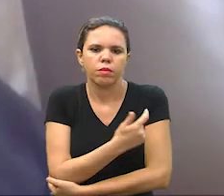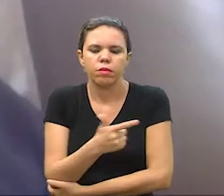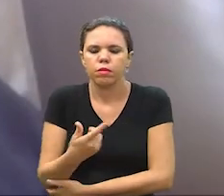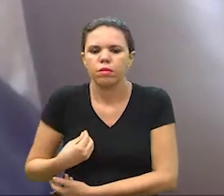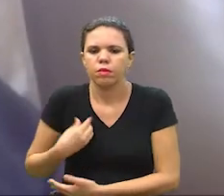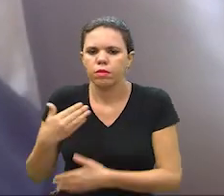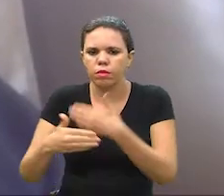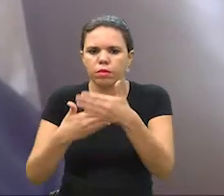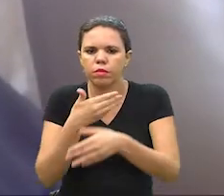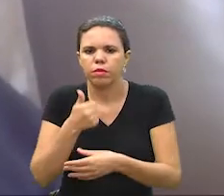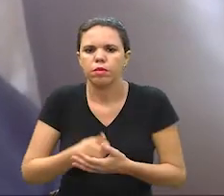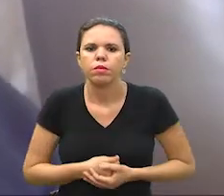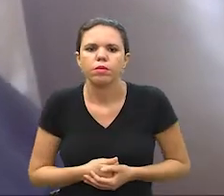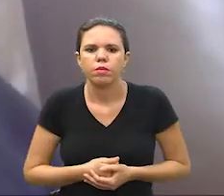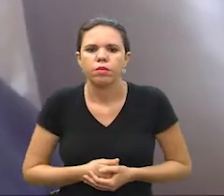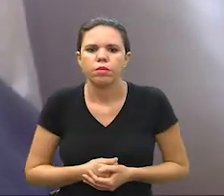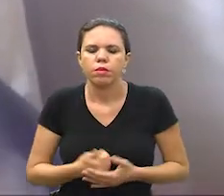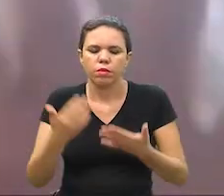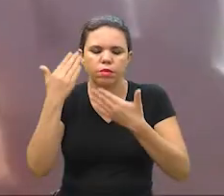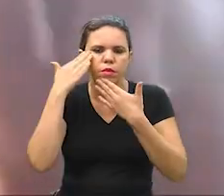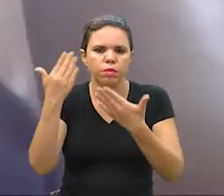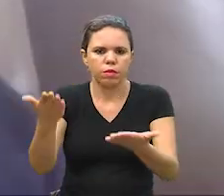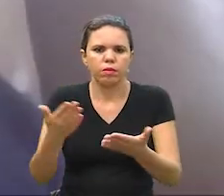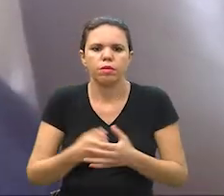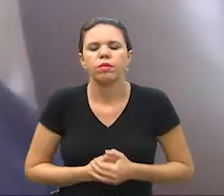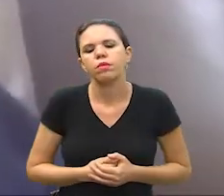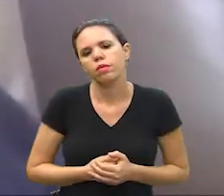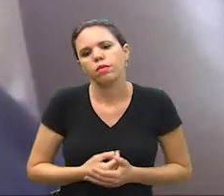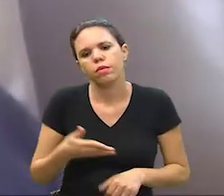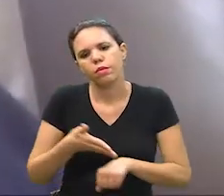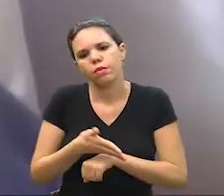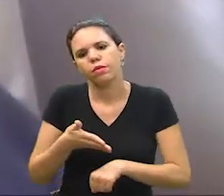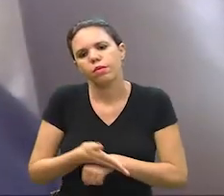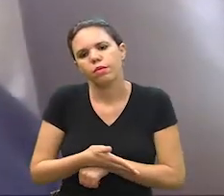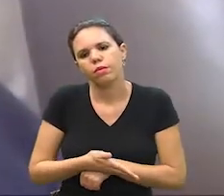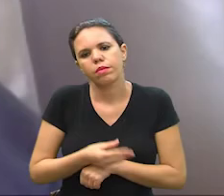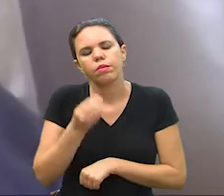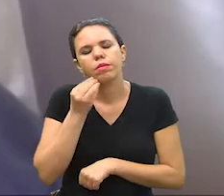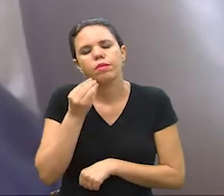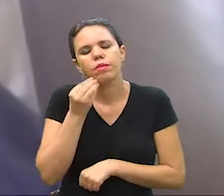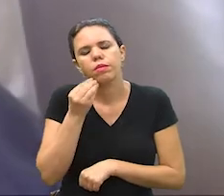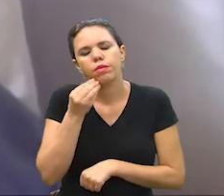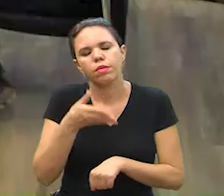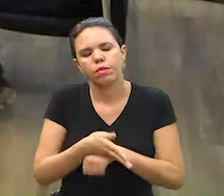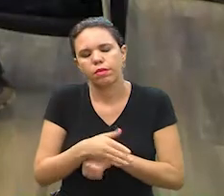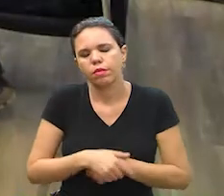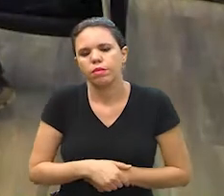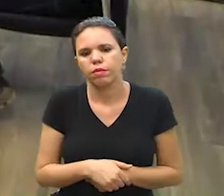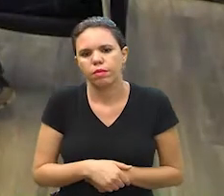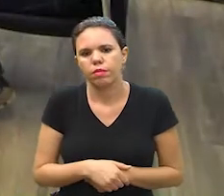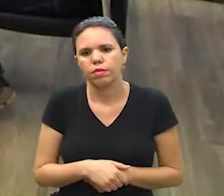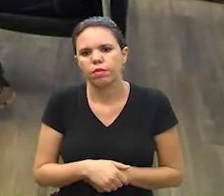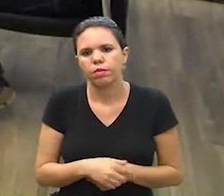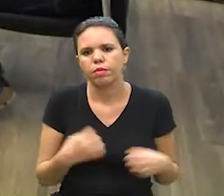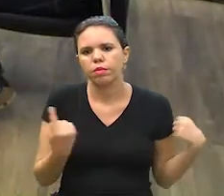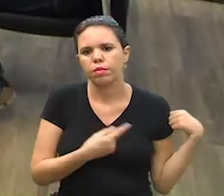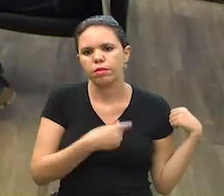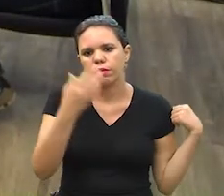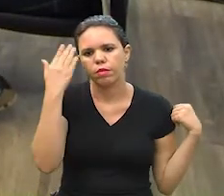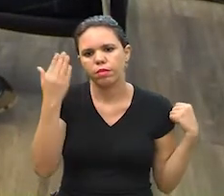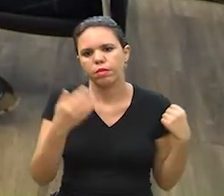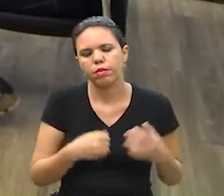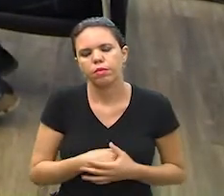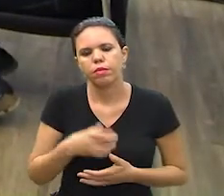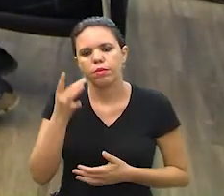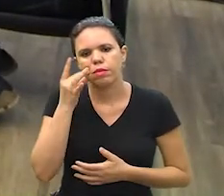estaria bem para frente, né? Uhum. Muito obrigada, viu, gente, pela participação, pela oportunidade de participação. Obrigado. Nós aqui